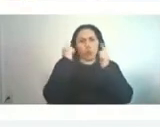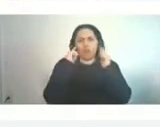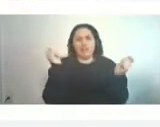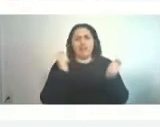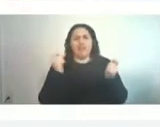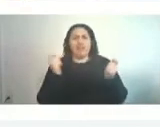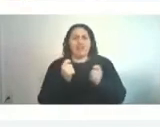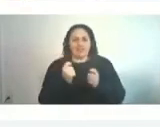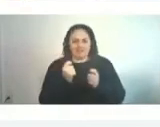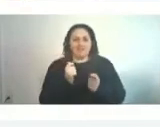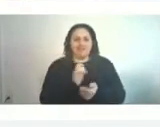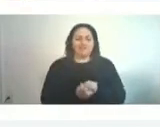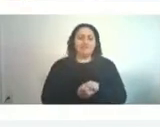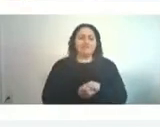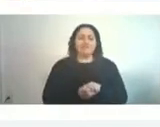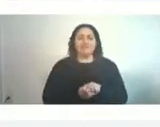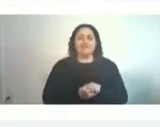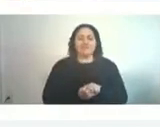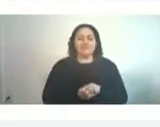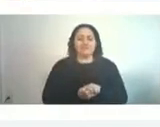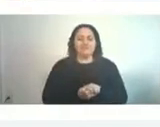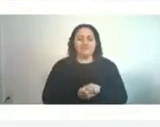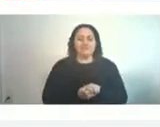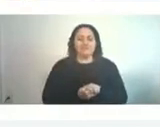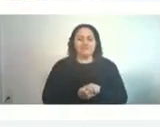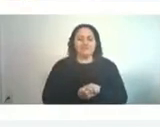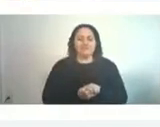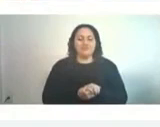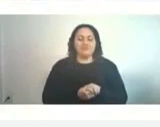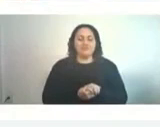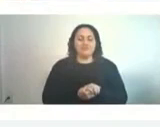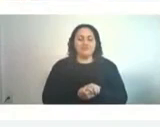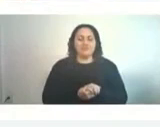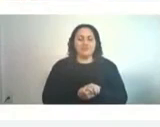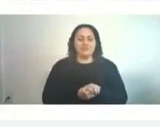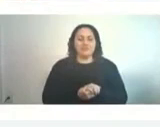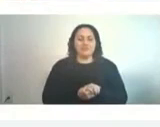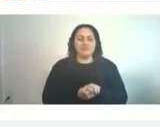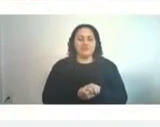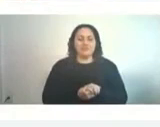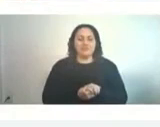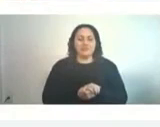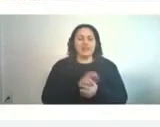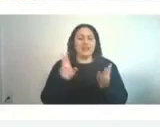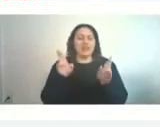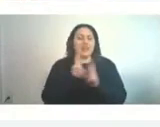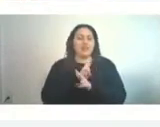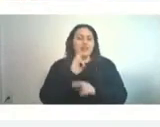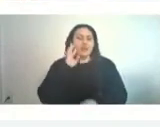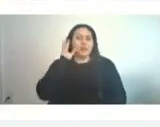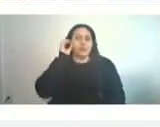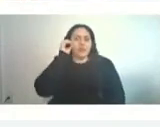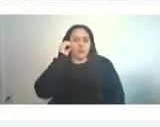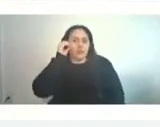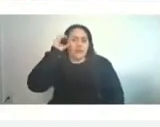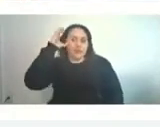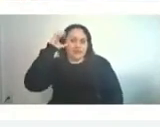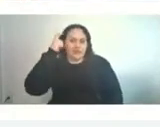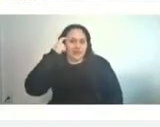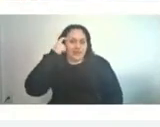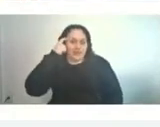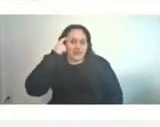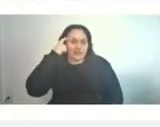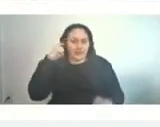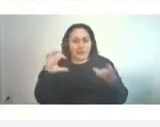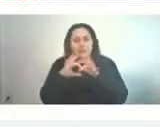essa relação com o conhecimento, ela é muito importante, porque ela trabalha não só com o cognitivo, mas trabalha com o